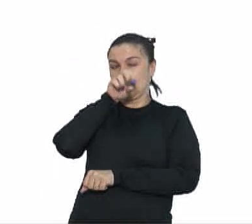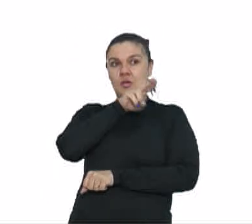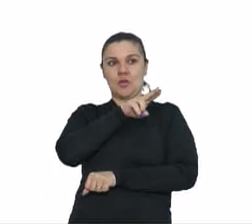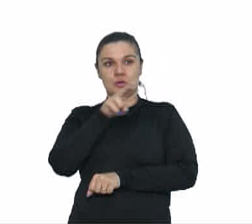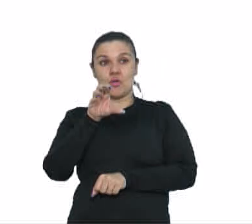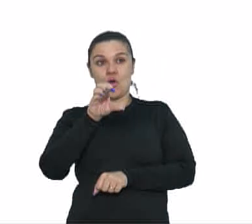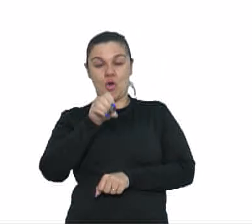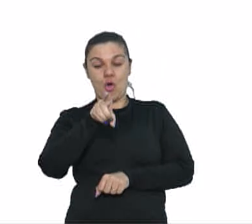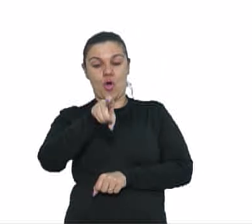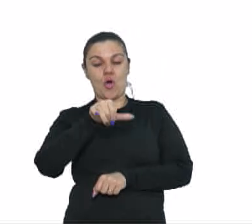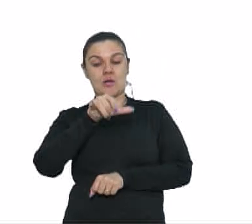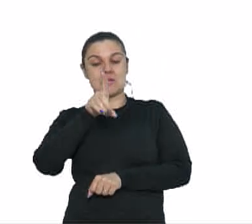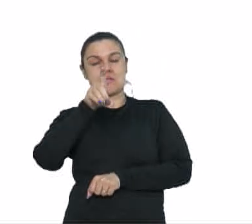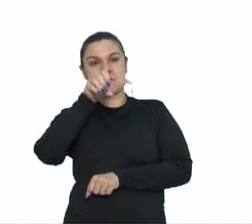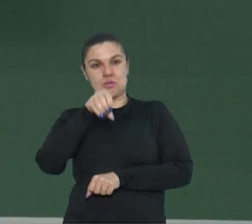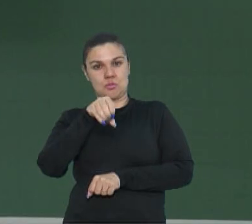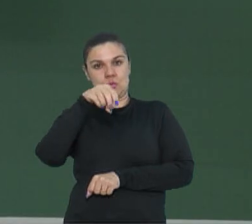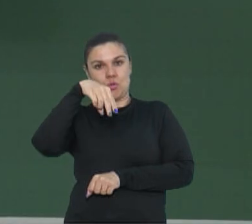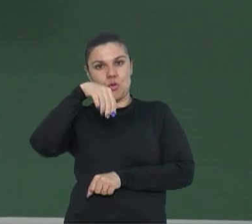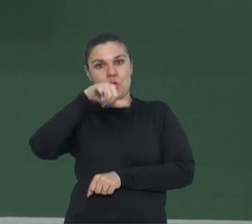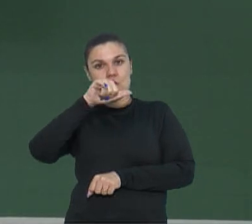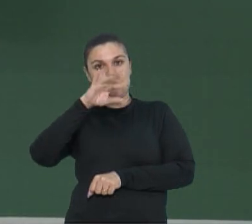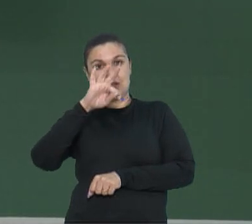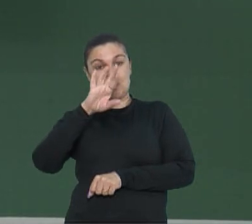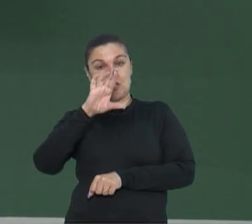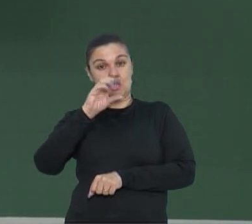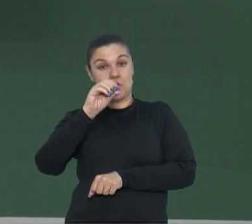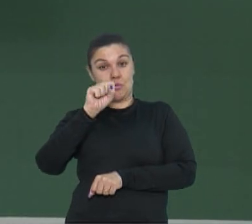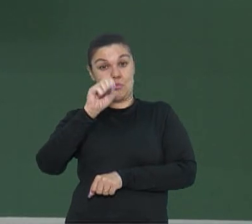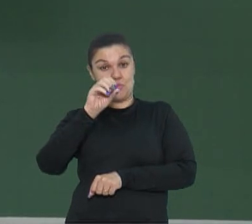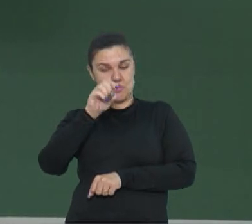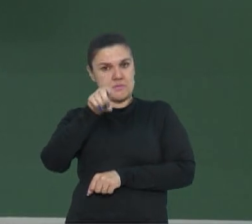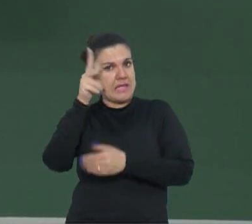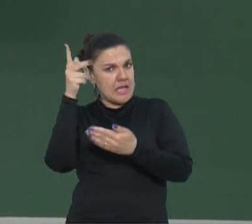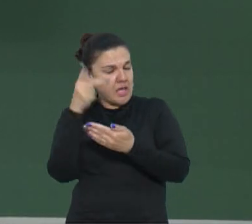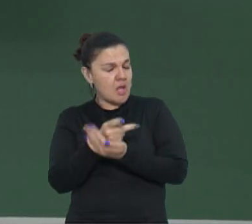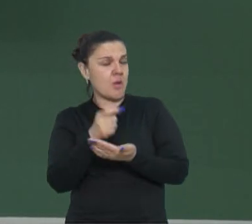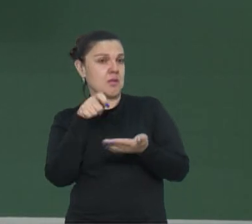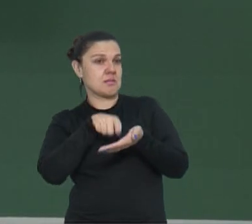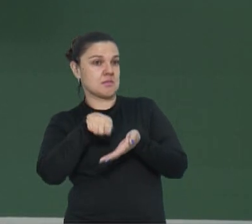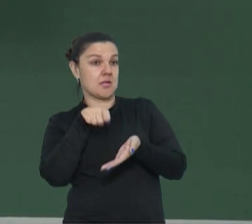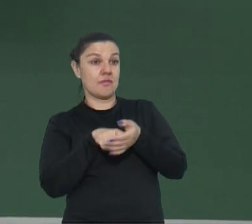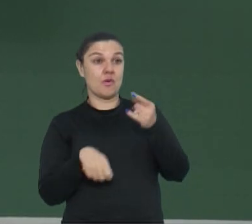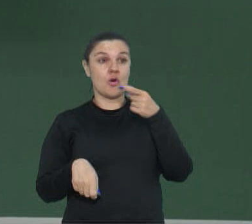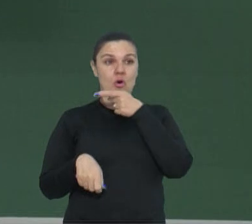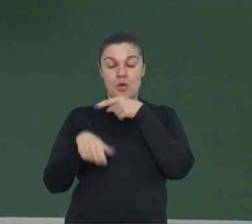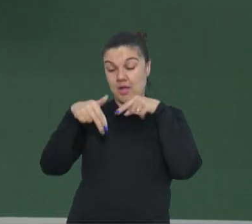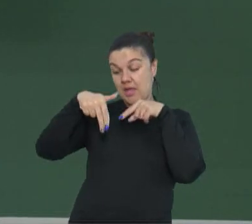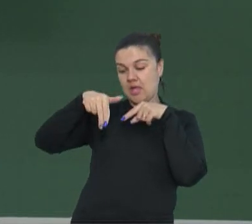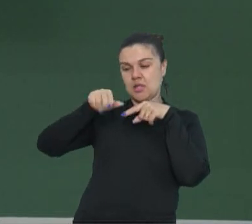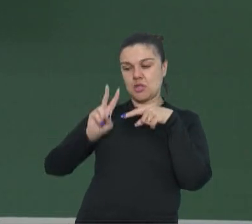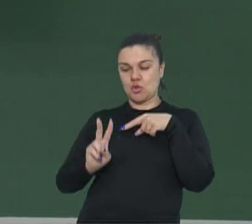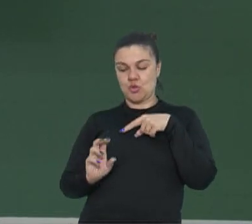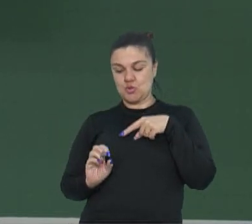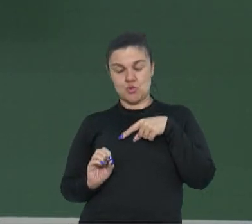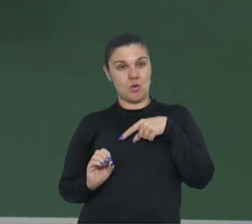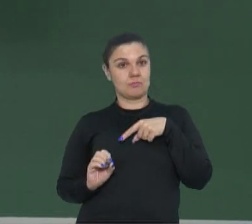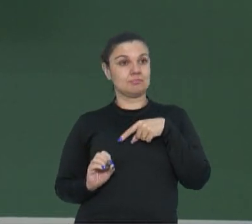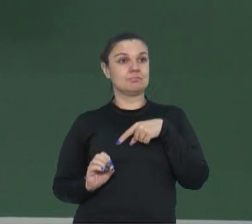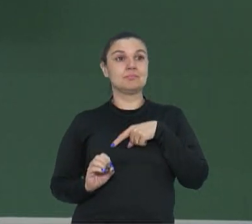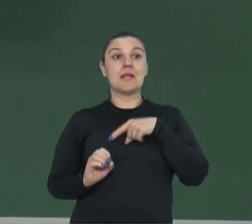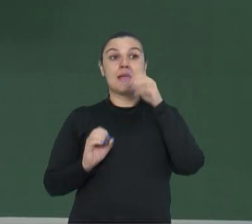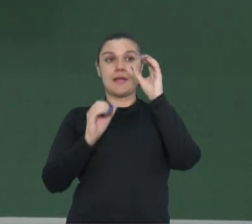correto é óxido nitroso. Aqui um errinho de quem escreveu a matéria lá na Super Interessante. N2O. Esse N deveria